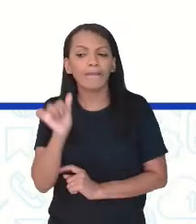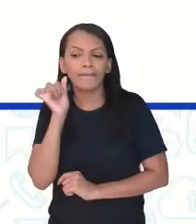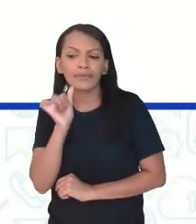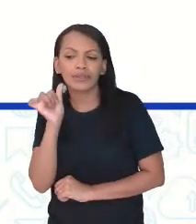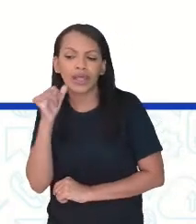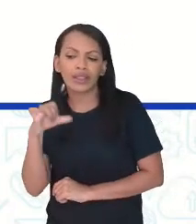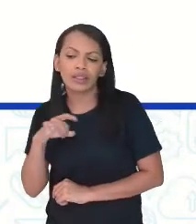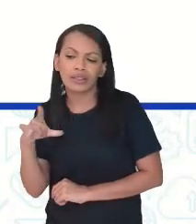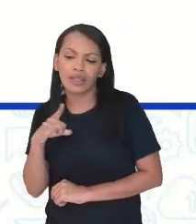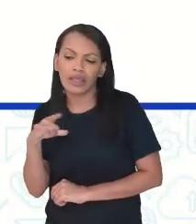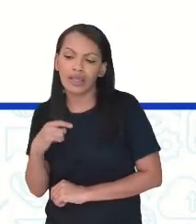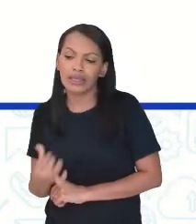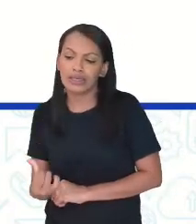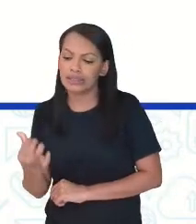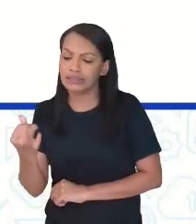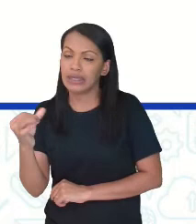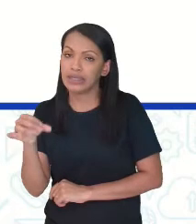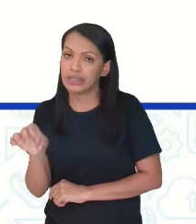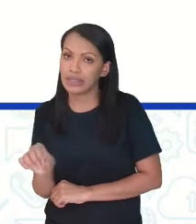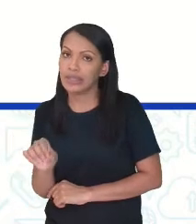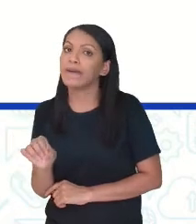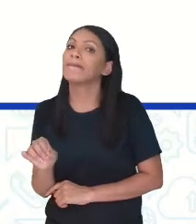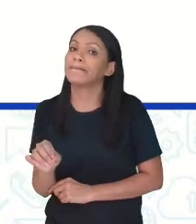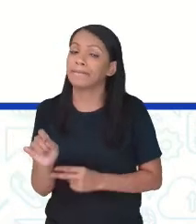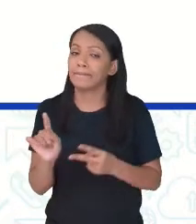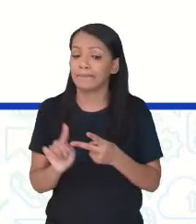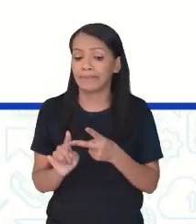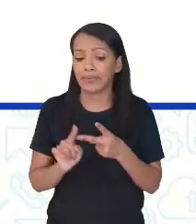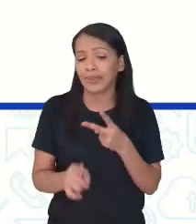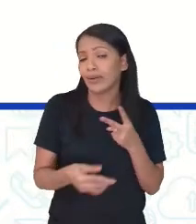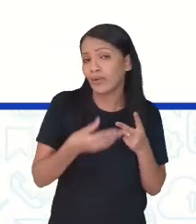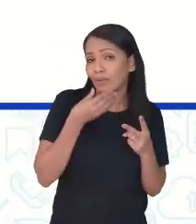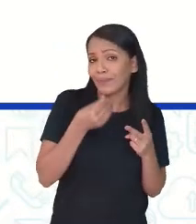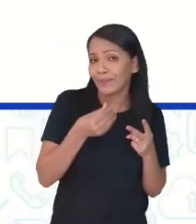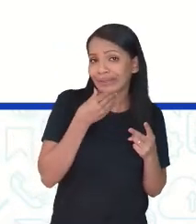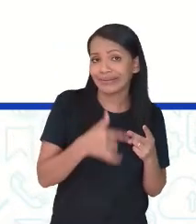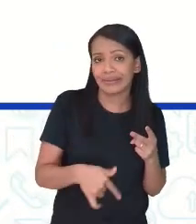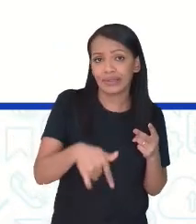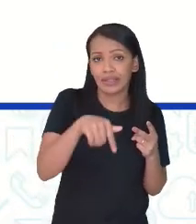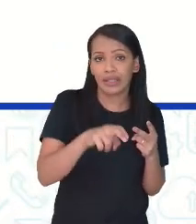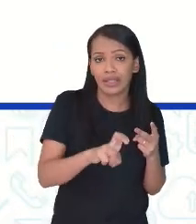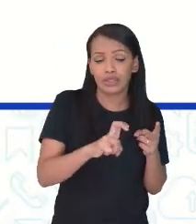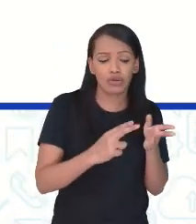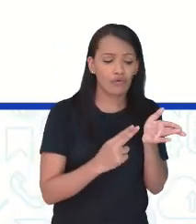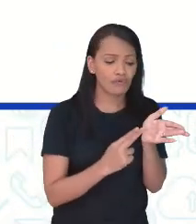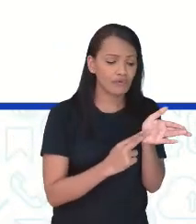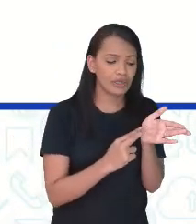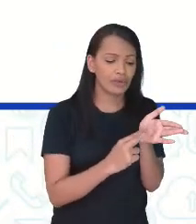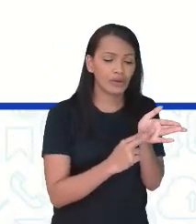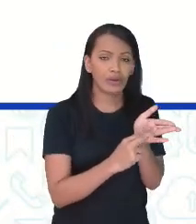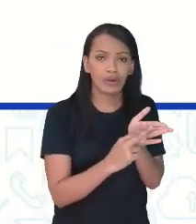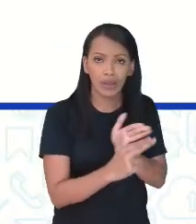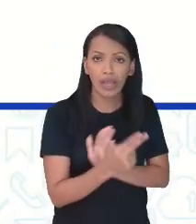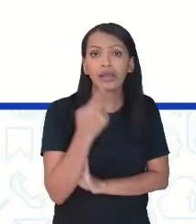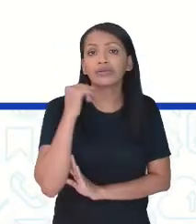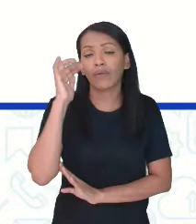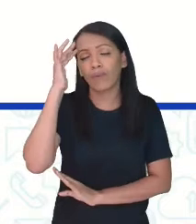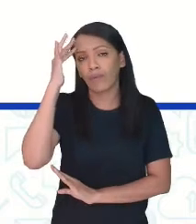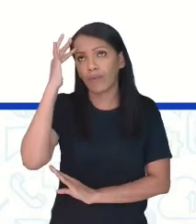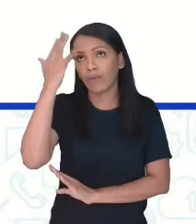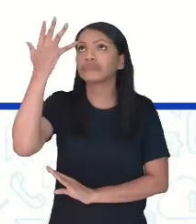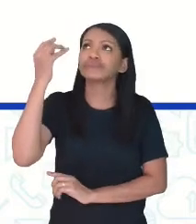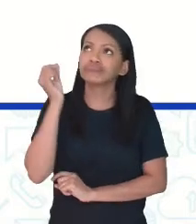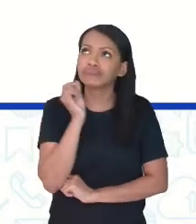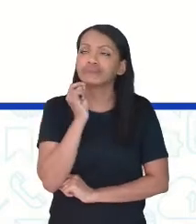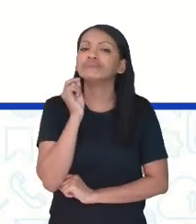figurinhas e Luiz possui 75 figurinhas. Então, aí, resolvemos o problema de